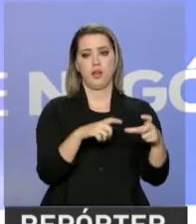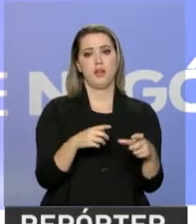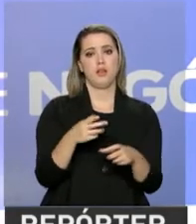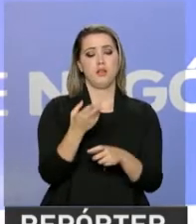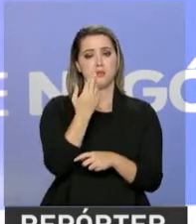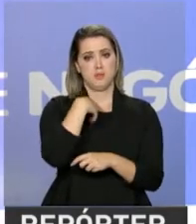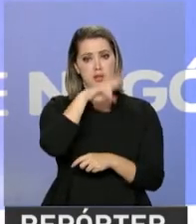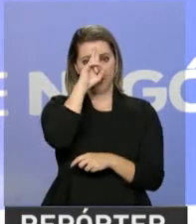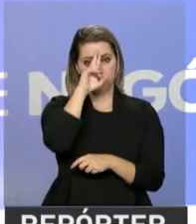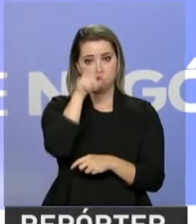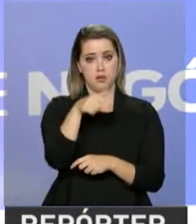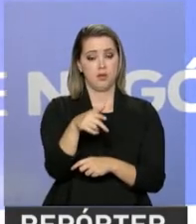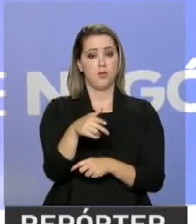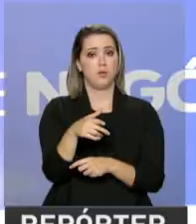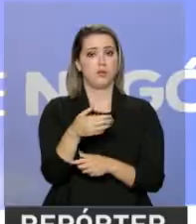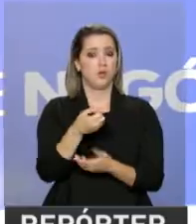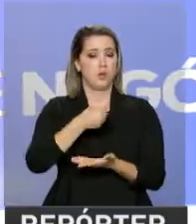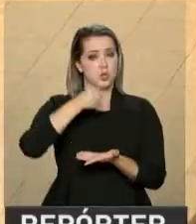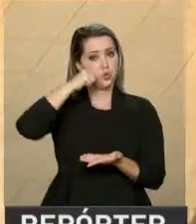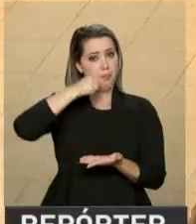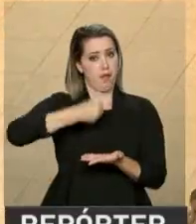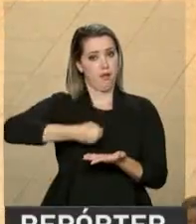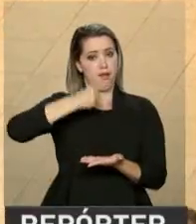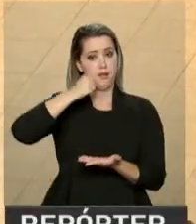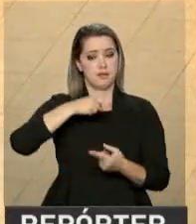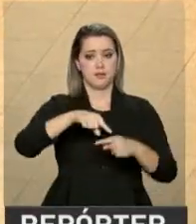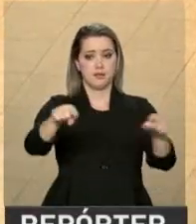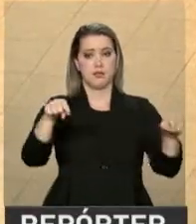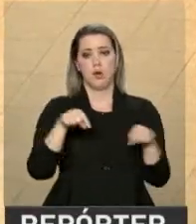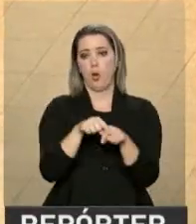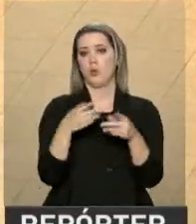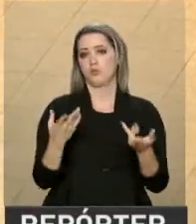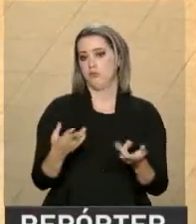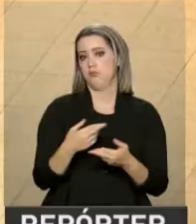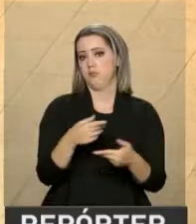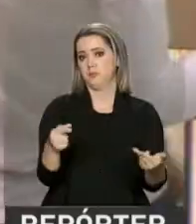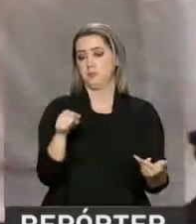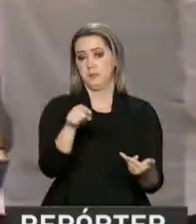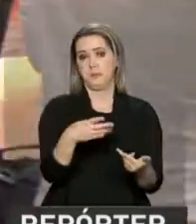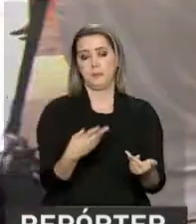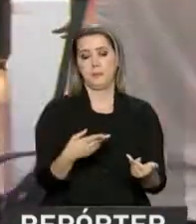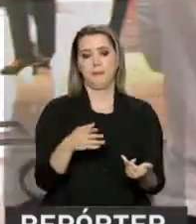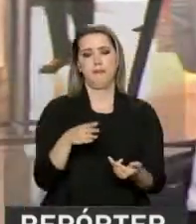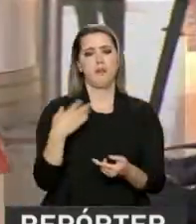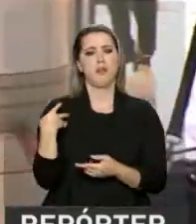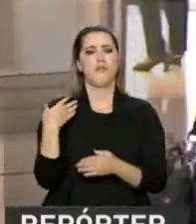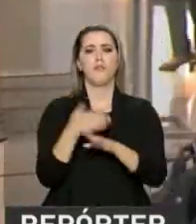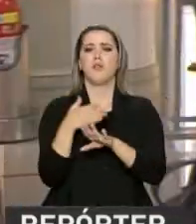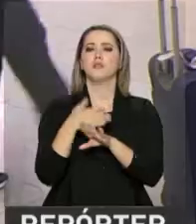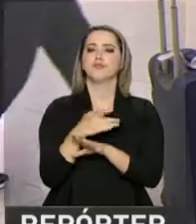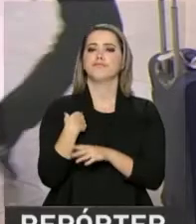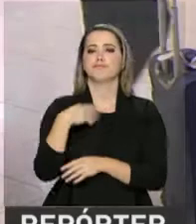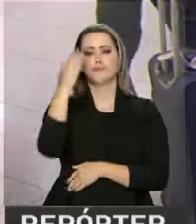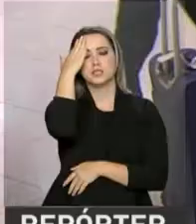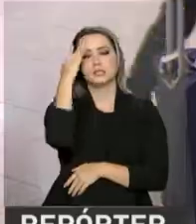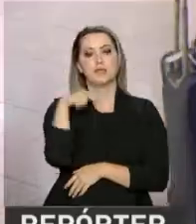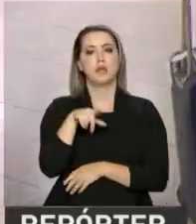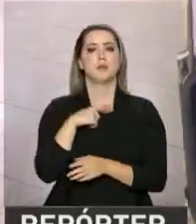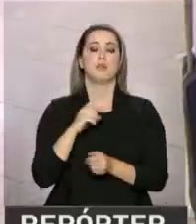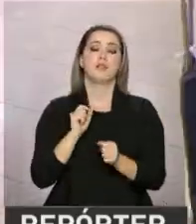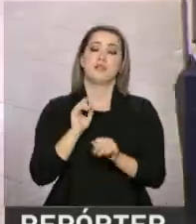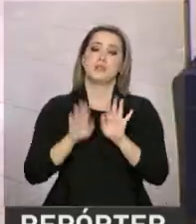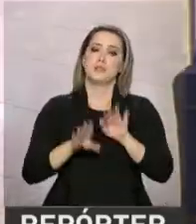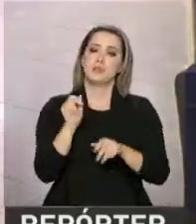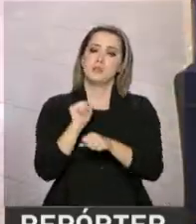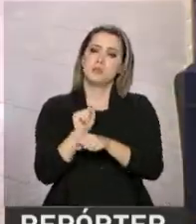bares e o loja quem frequenta os aeroportos sabe na correria do dia a dia à espera pelo ou